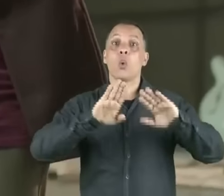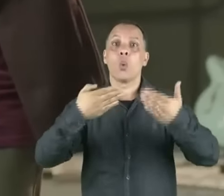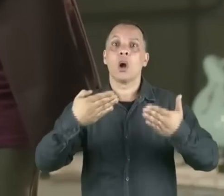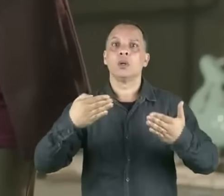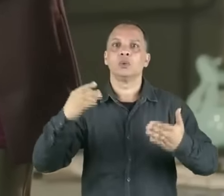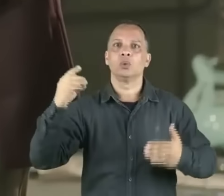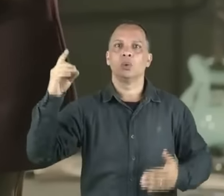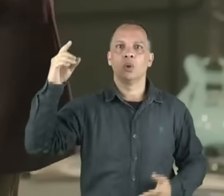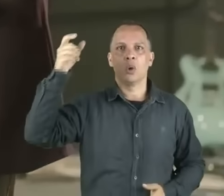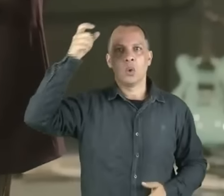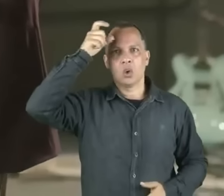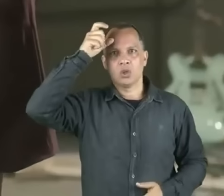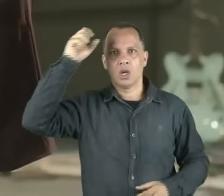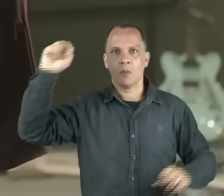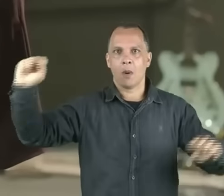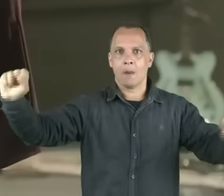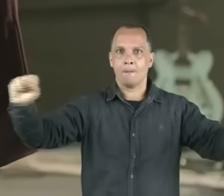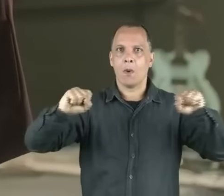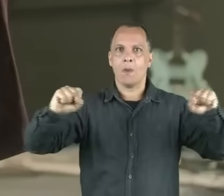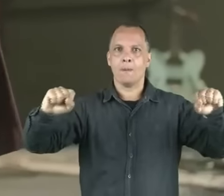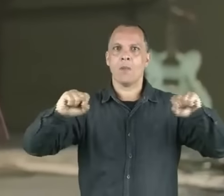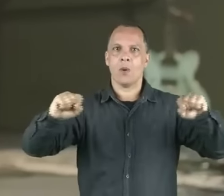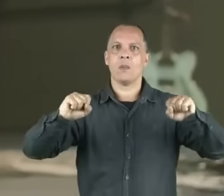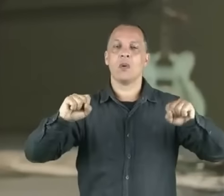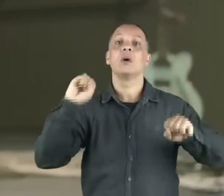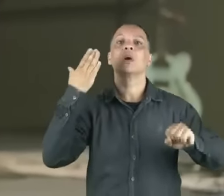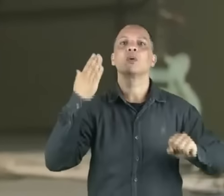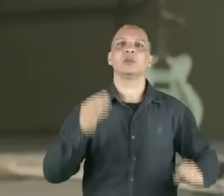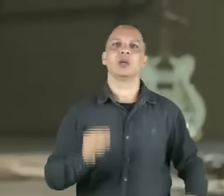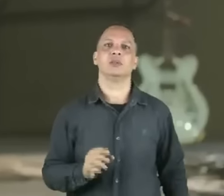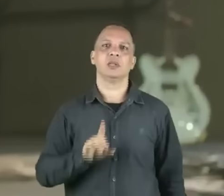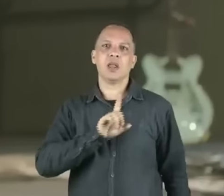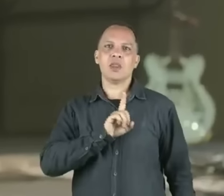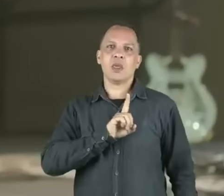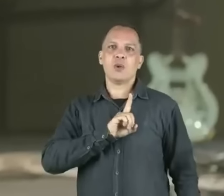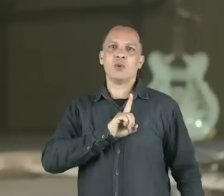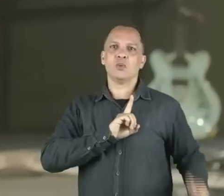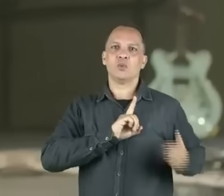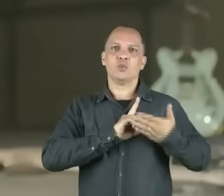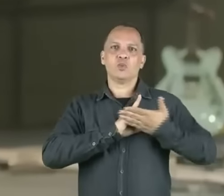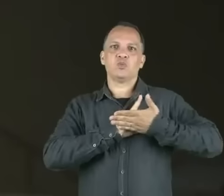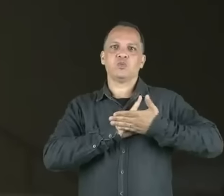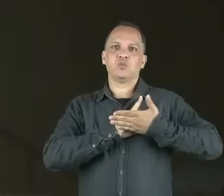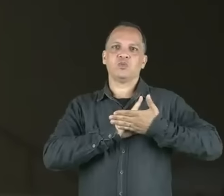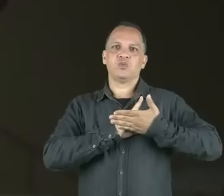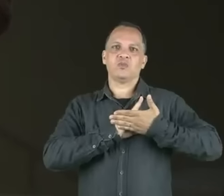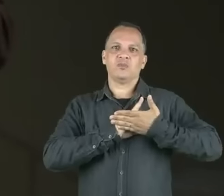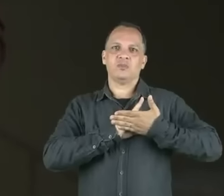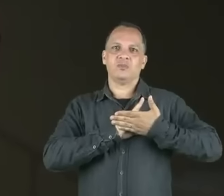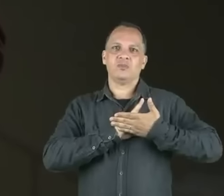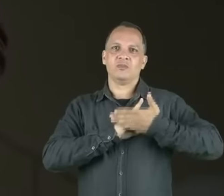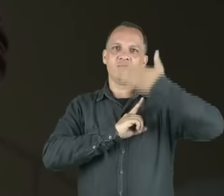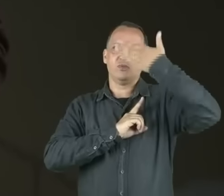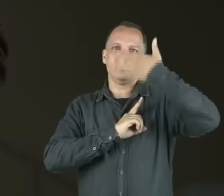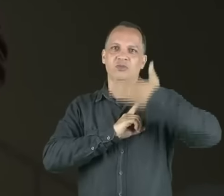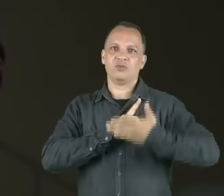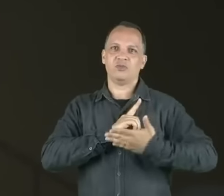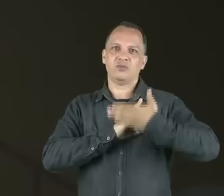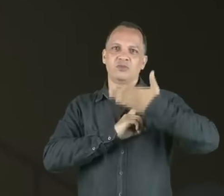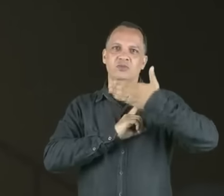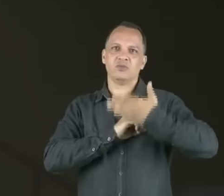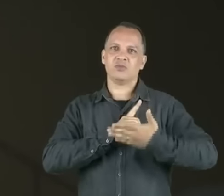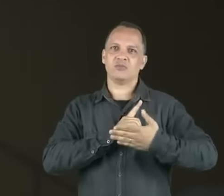você não merece se você não é ninguém Deus não te ama a